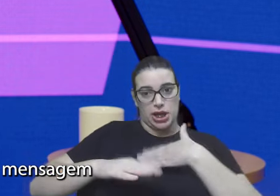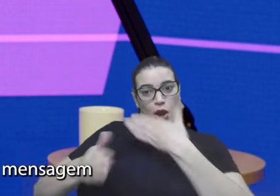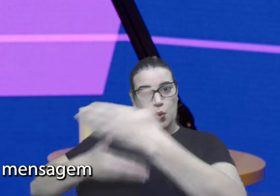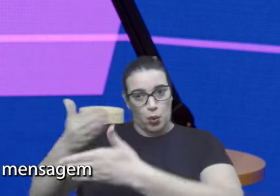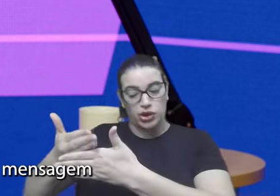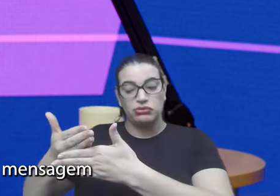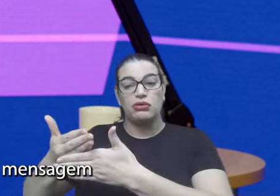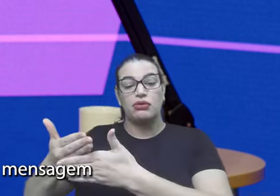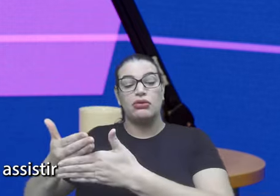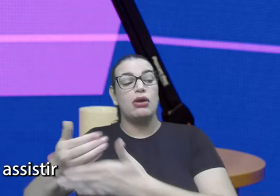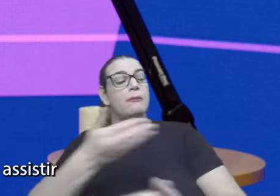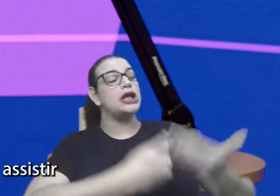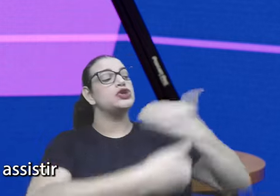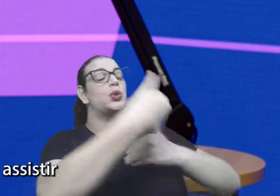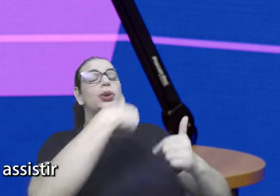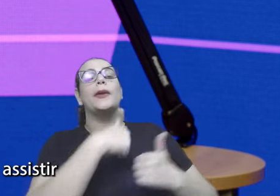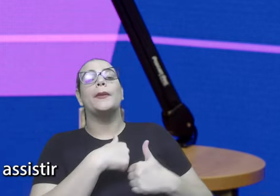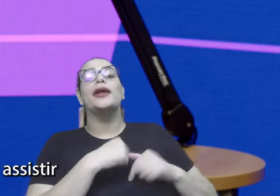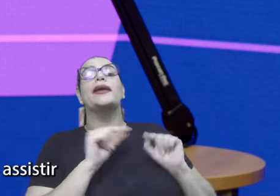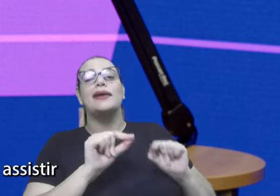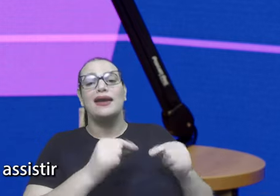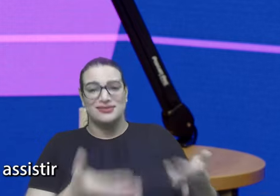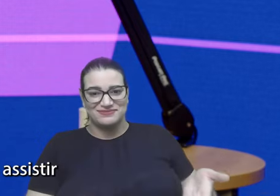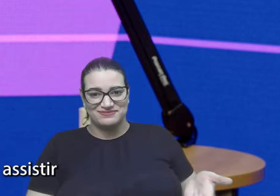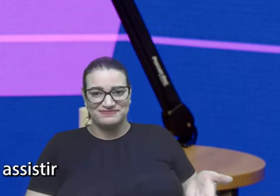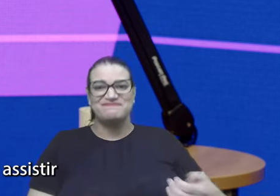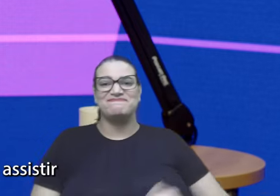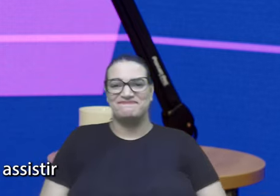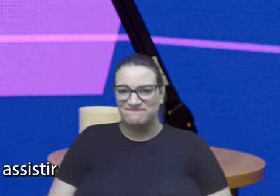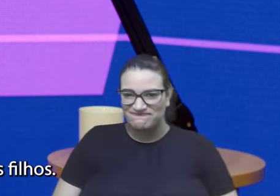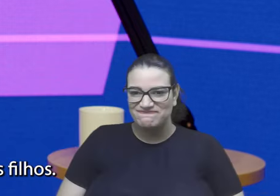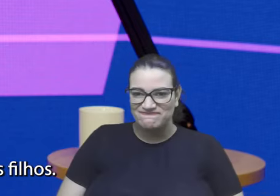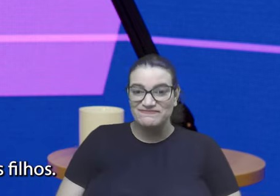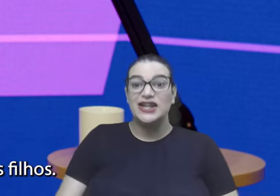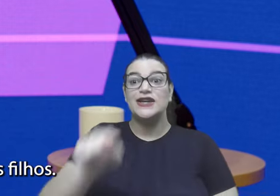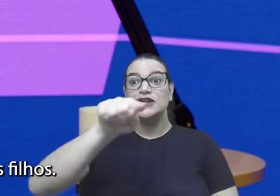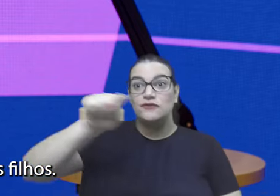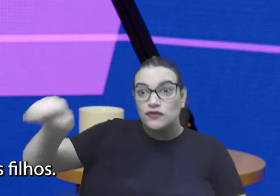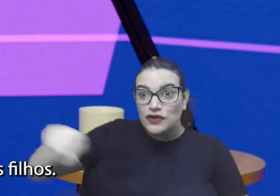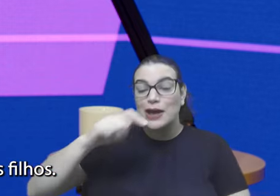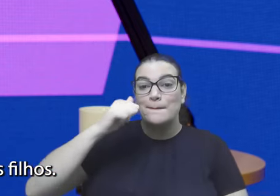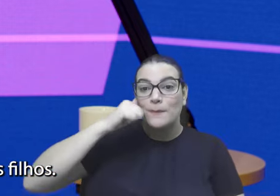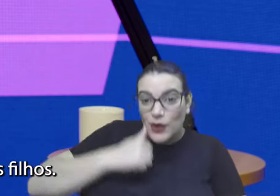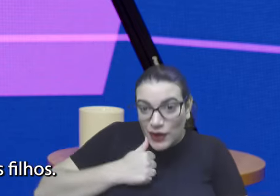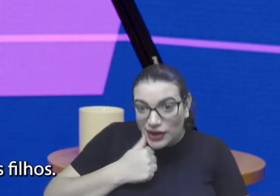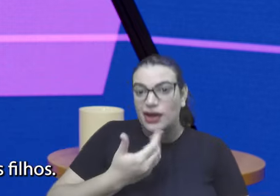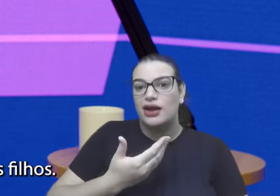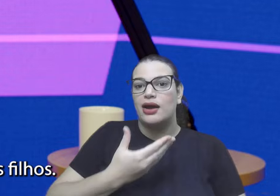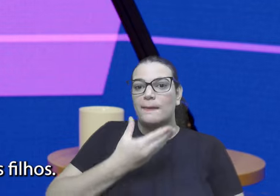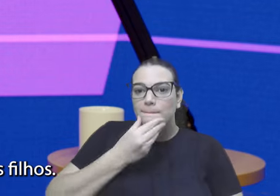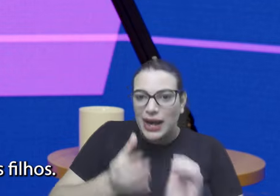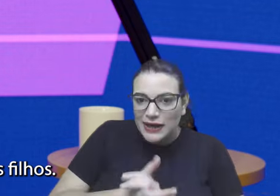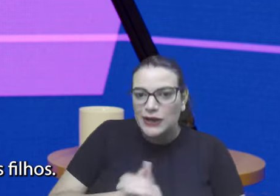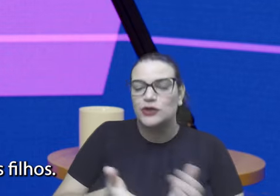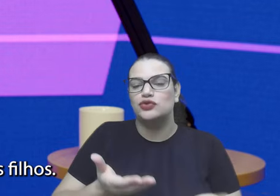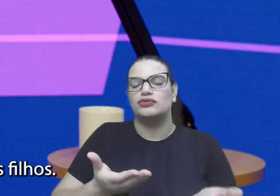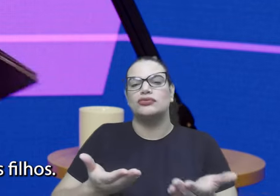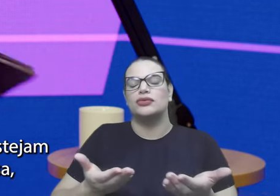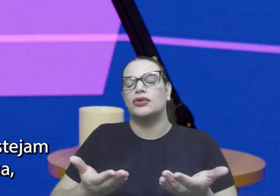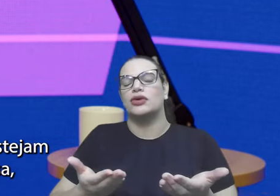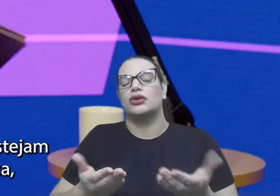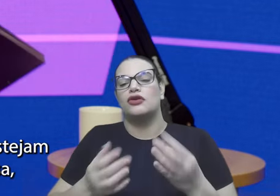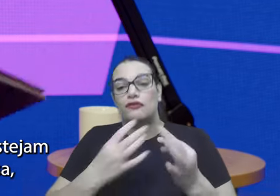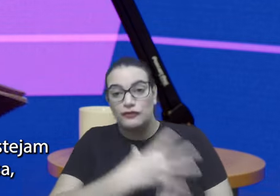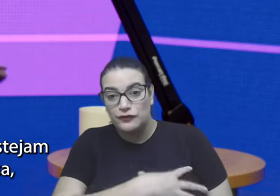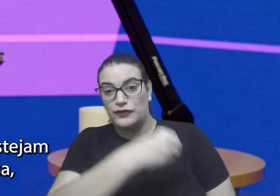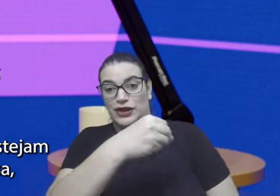uma mensagem que todo mundo que possa né nos assistir as mulheres os homens os companheiros os filhos né